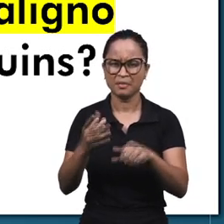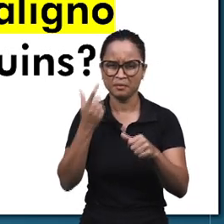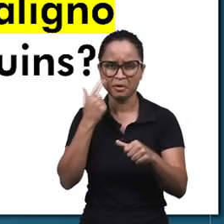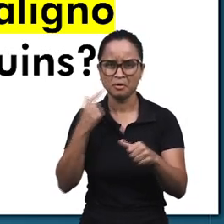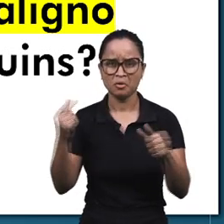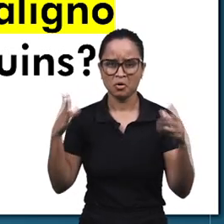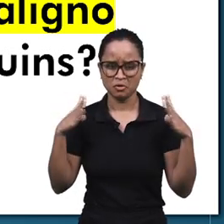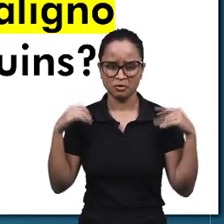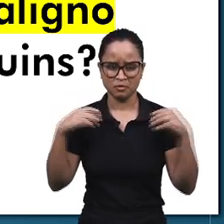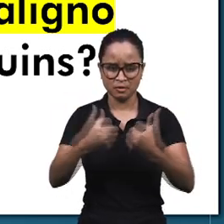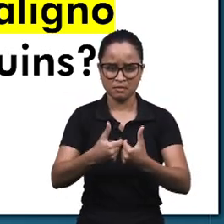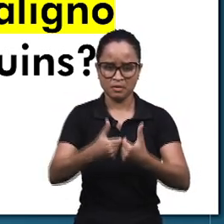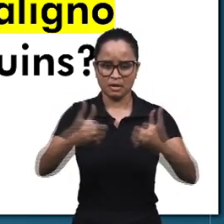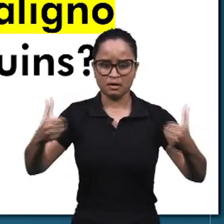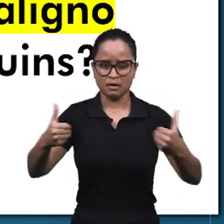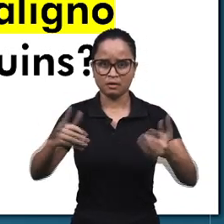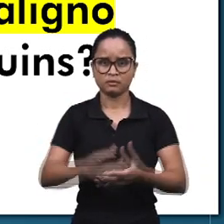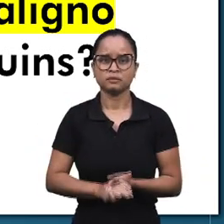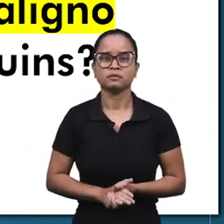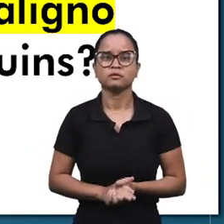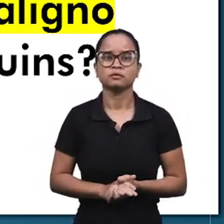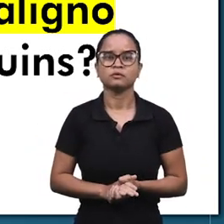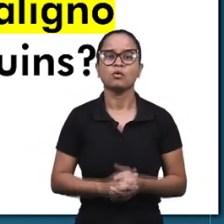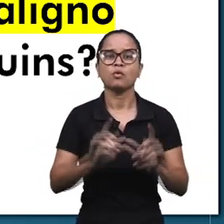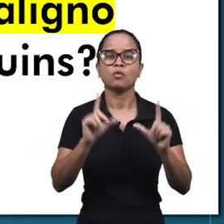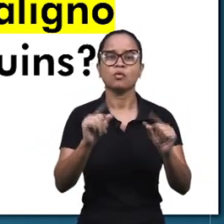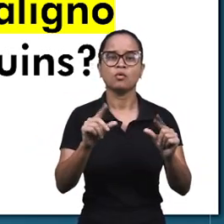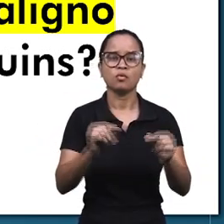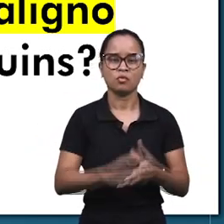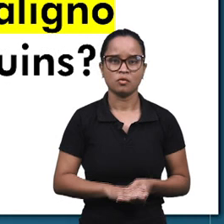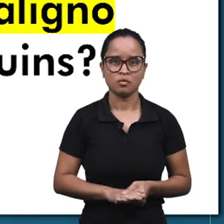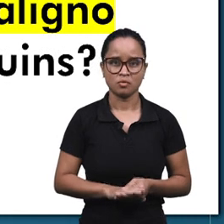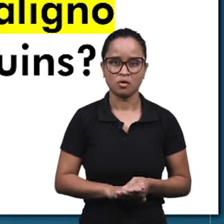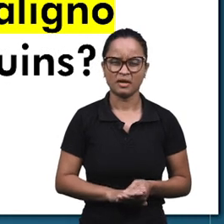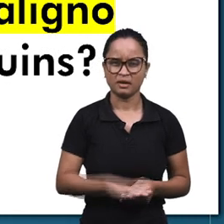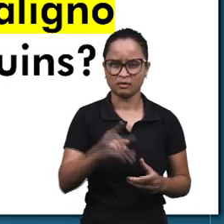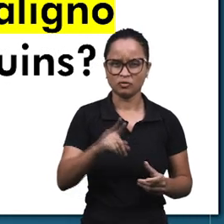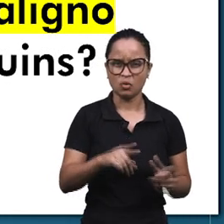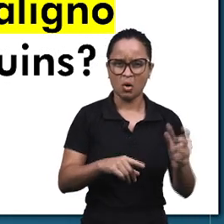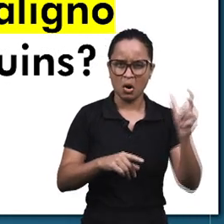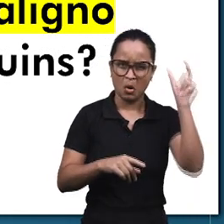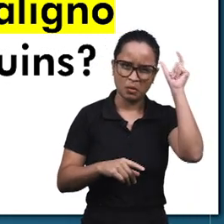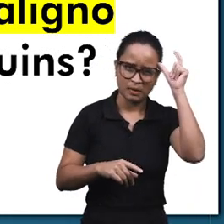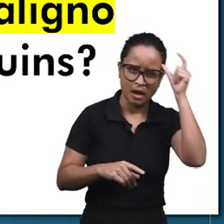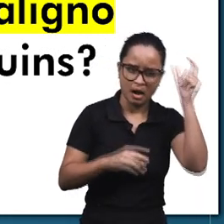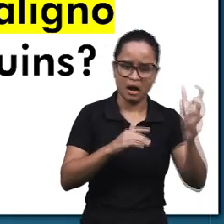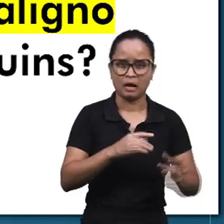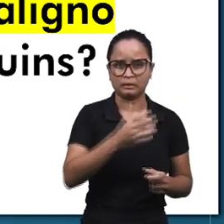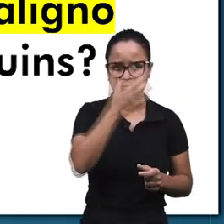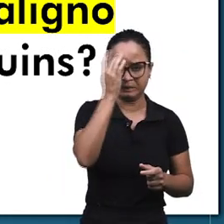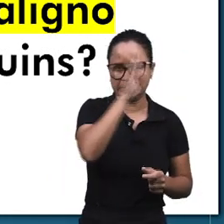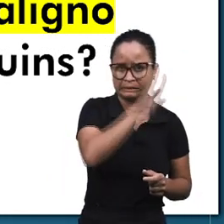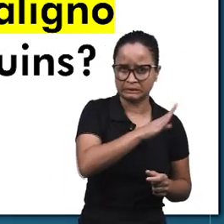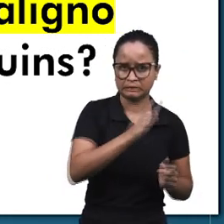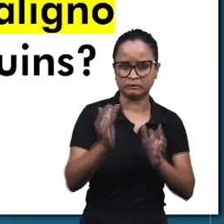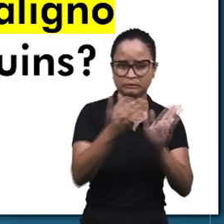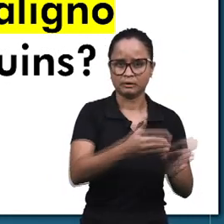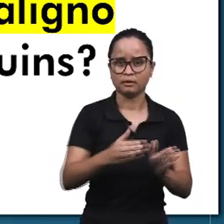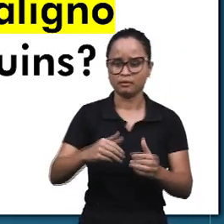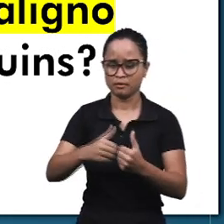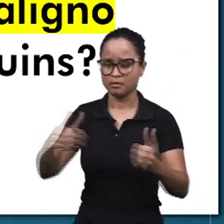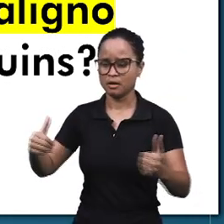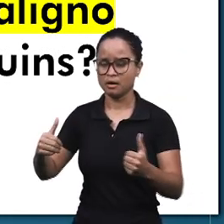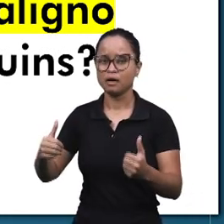do maligno e separar os cestos dos peixes bons e dos ruins?